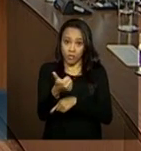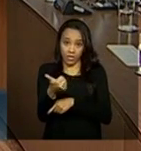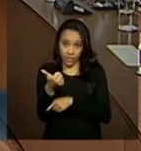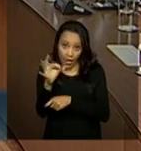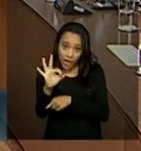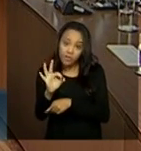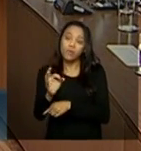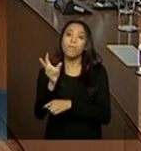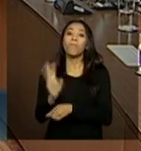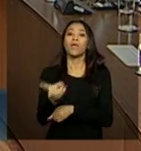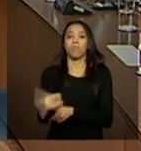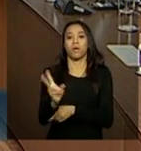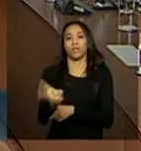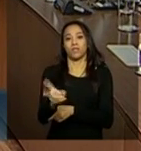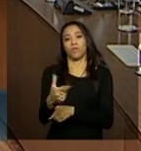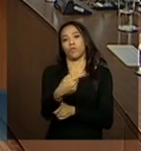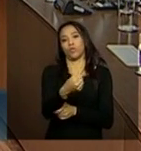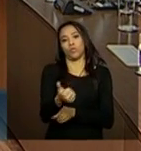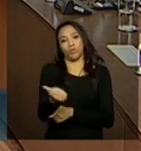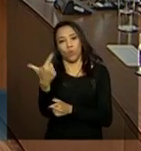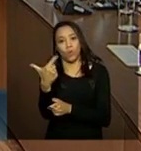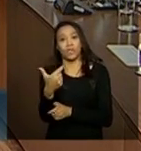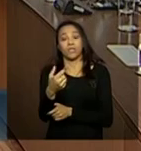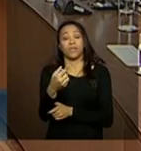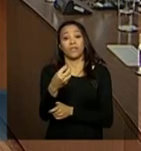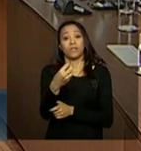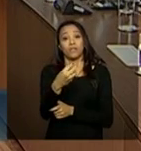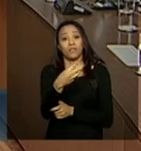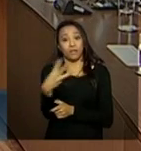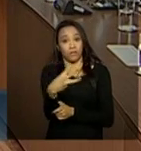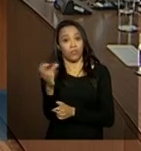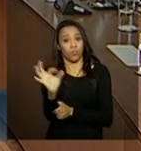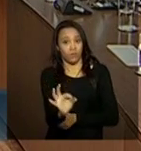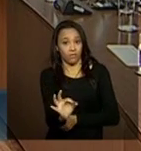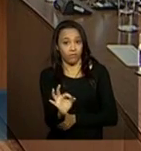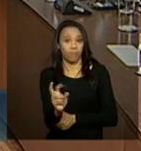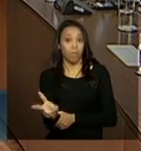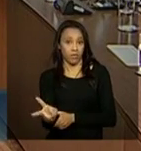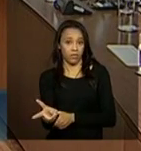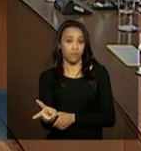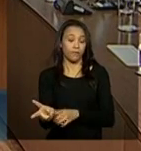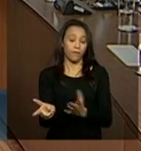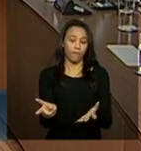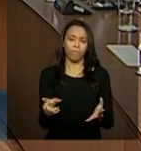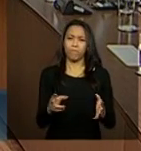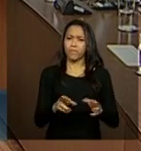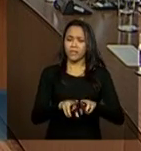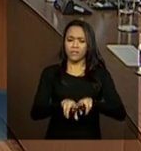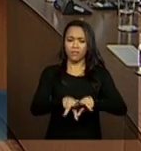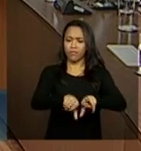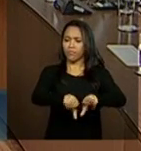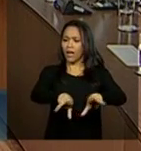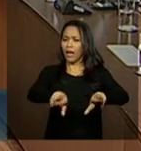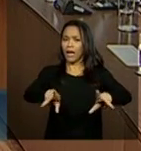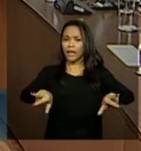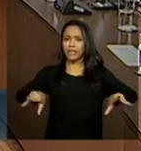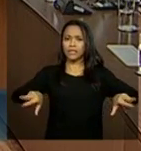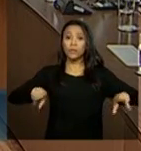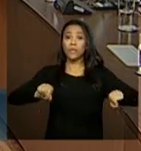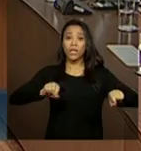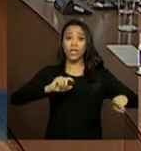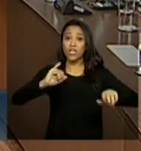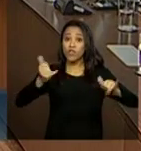permaneceu como agricultura em 2012, 83%. Então, é um conjunto de dados